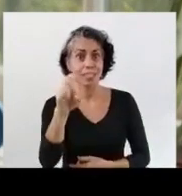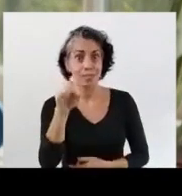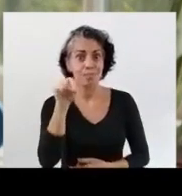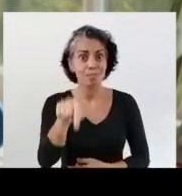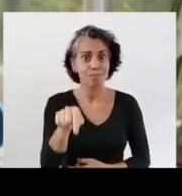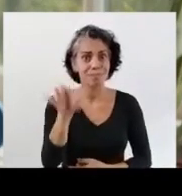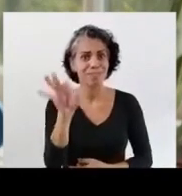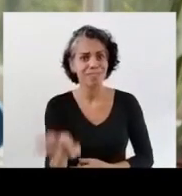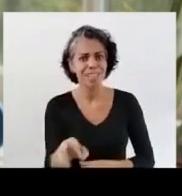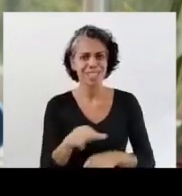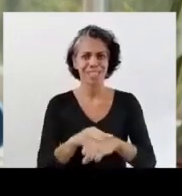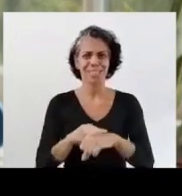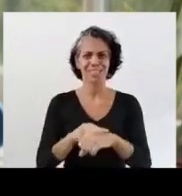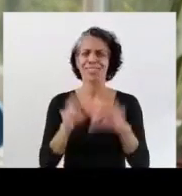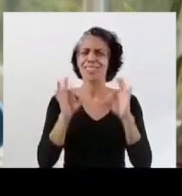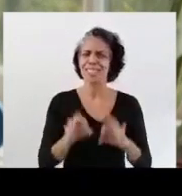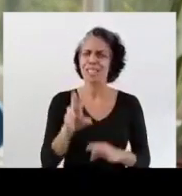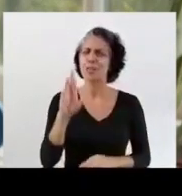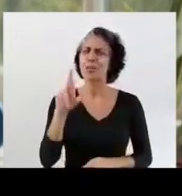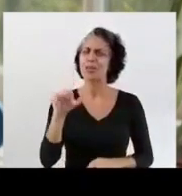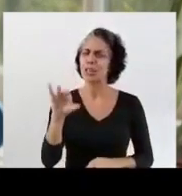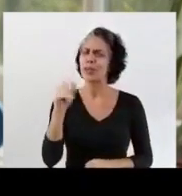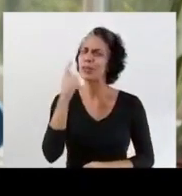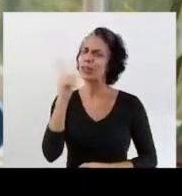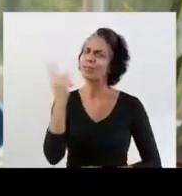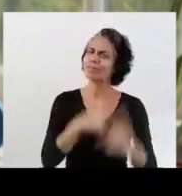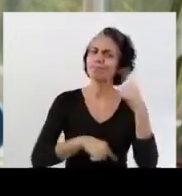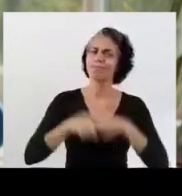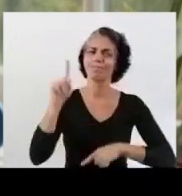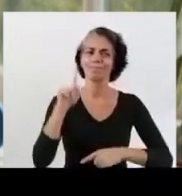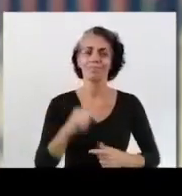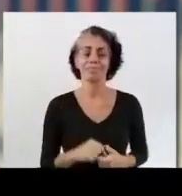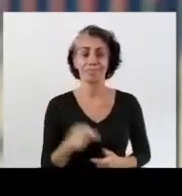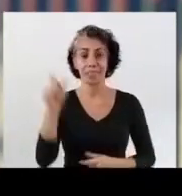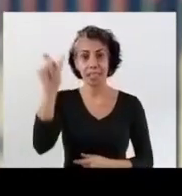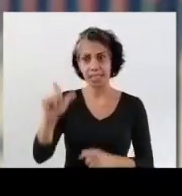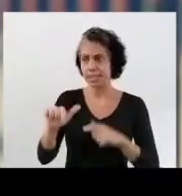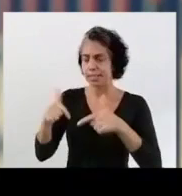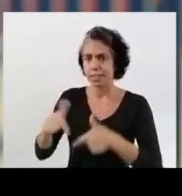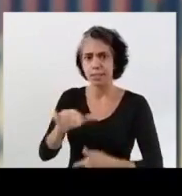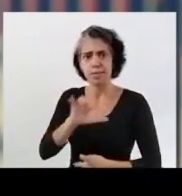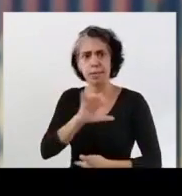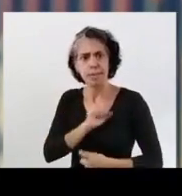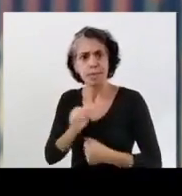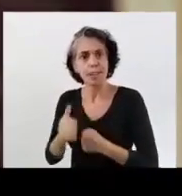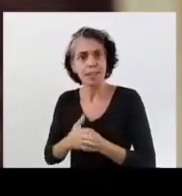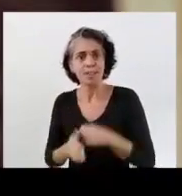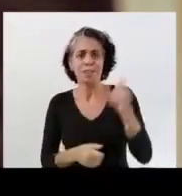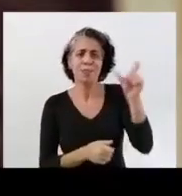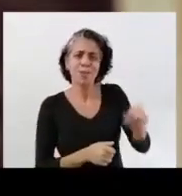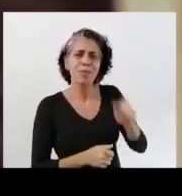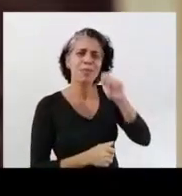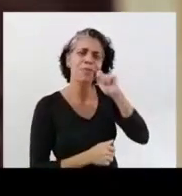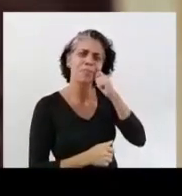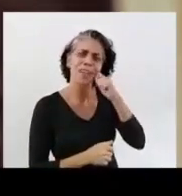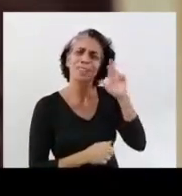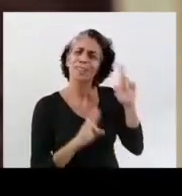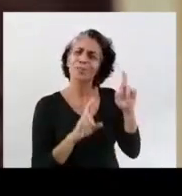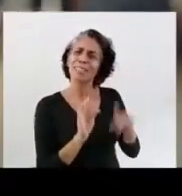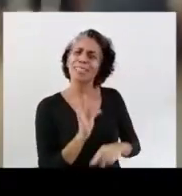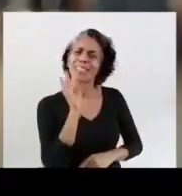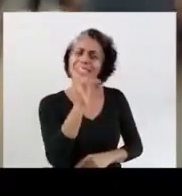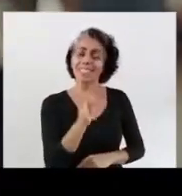e confirme, com a certeza de que o Rio vai voltar a dar certo. Ele faz isso com amor, com carinho. Eduardo Paes é a